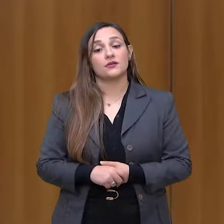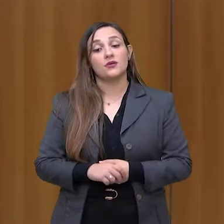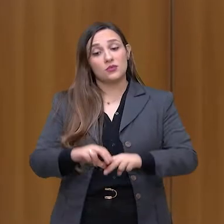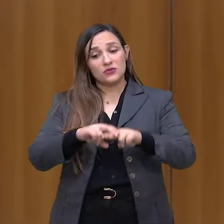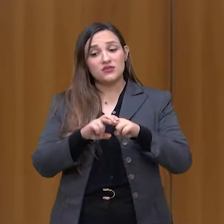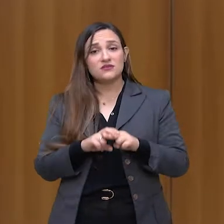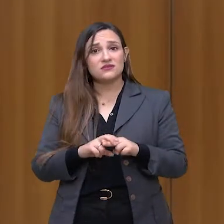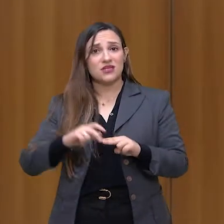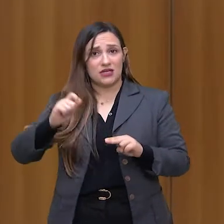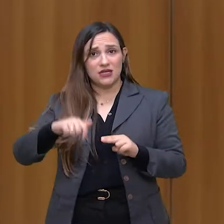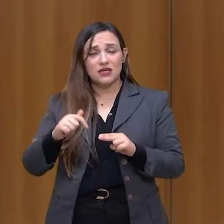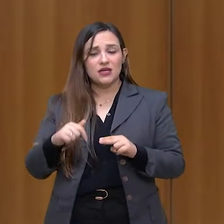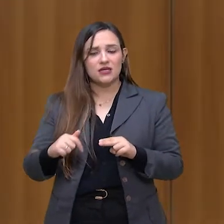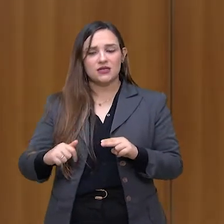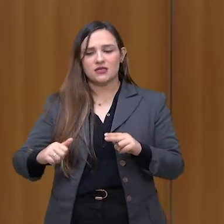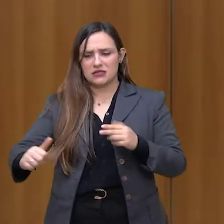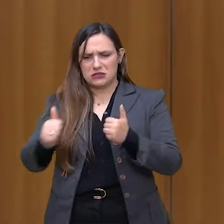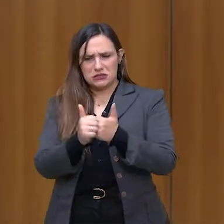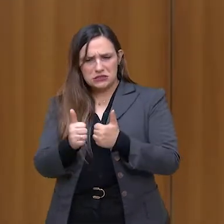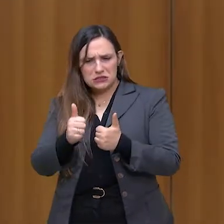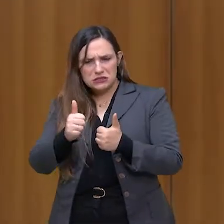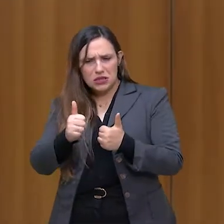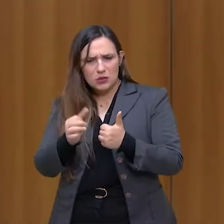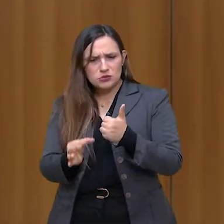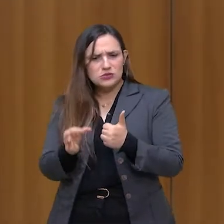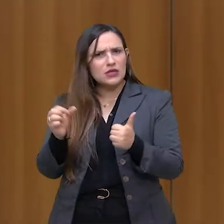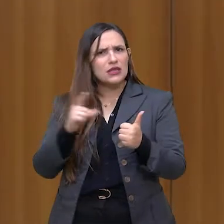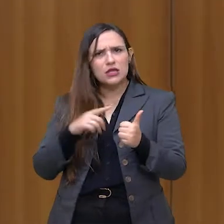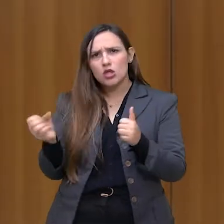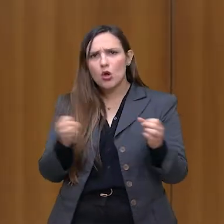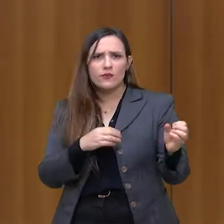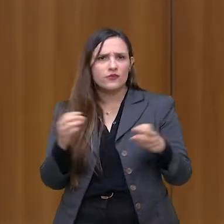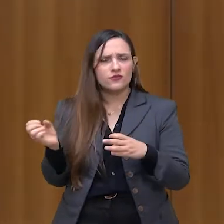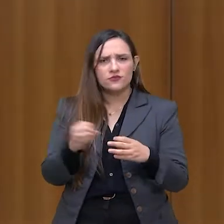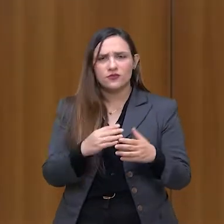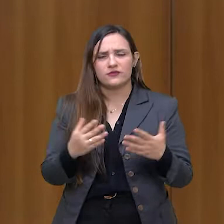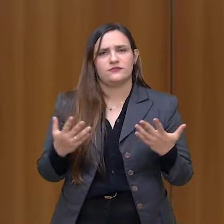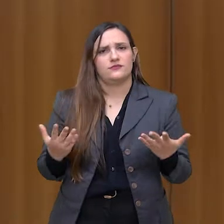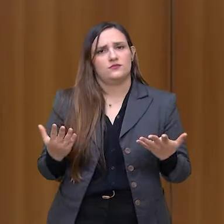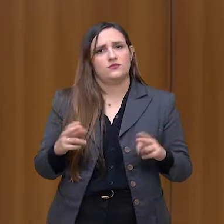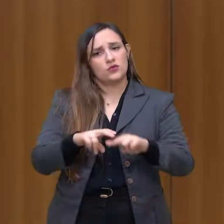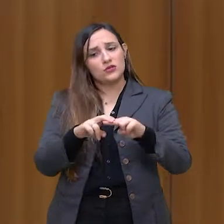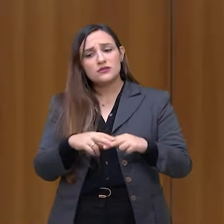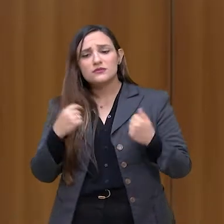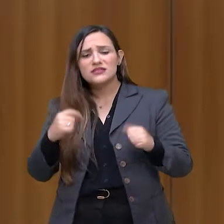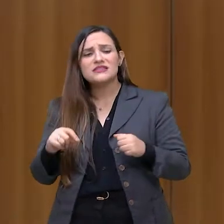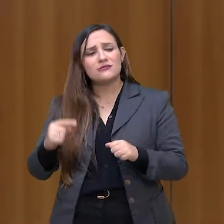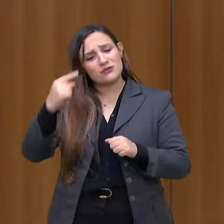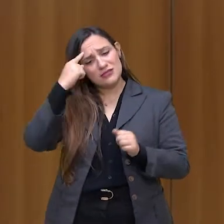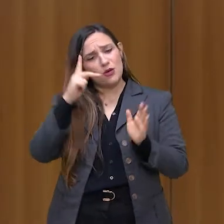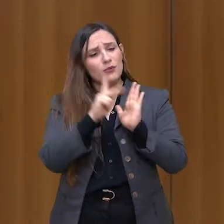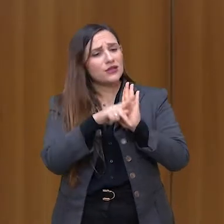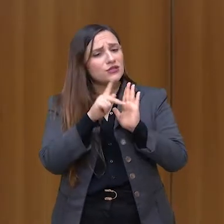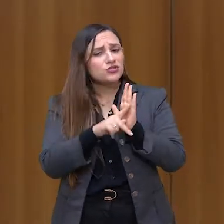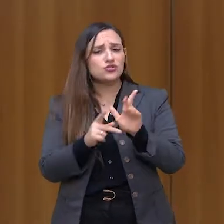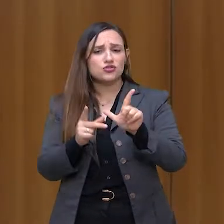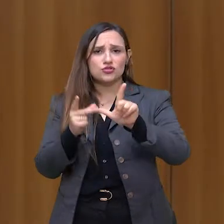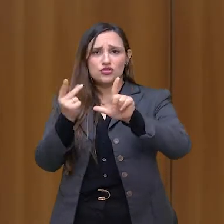todo inovador, é importante. E pensar-se num plano de logística sustentável, tem que pensar isso junto com